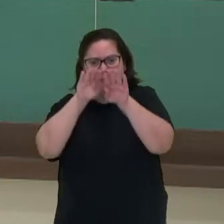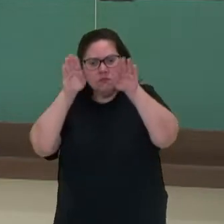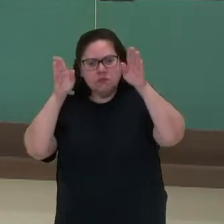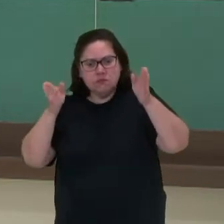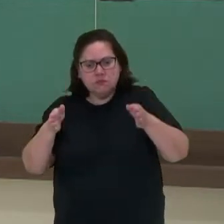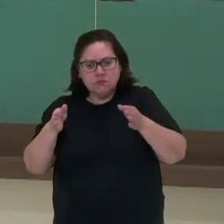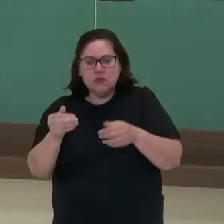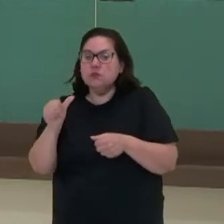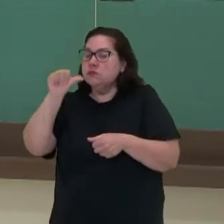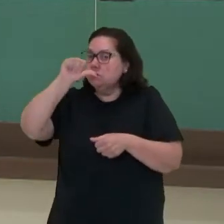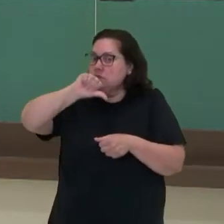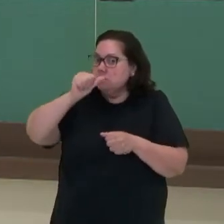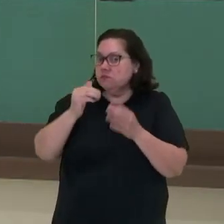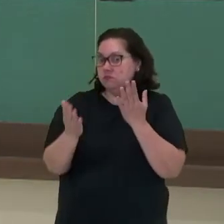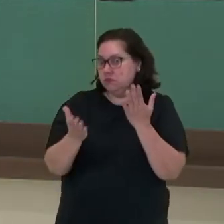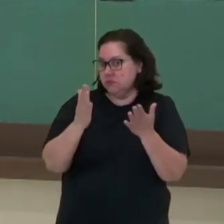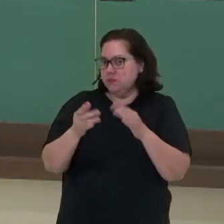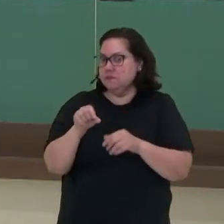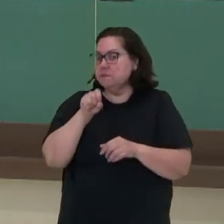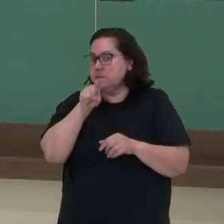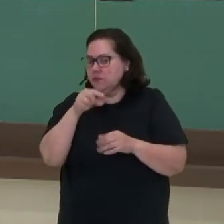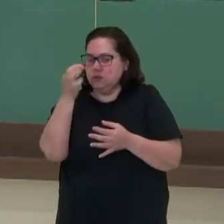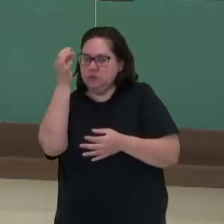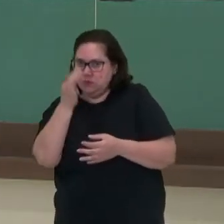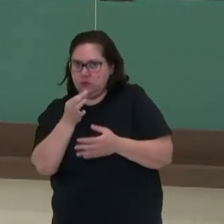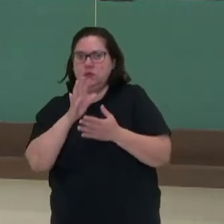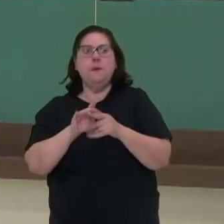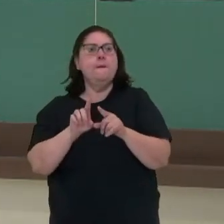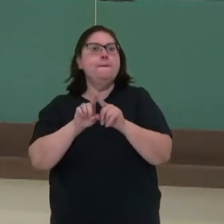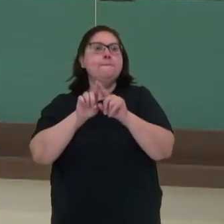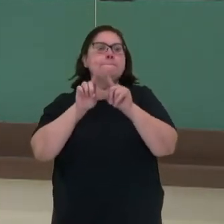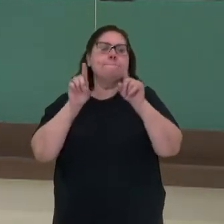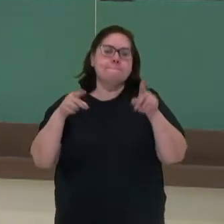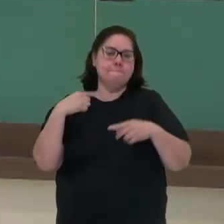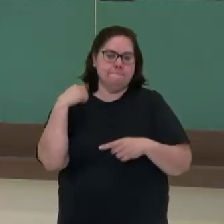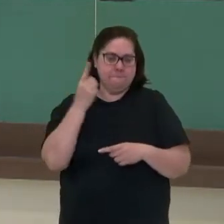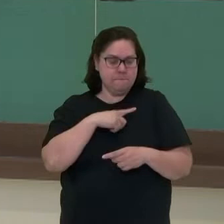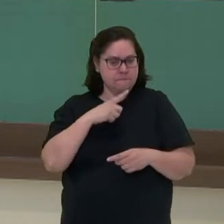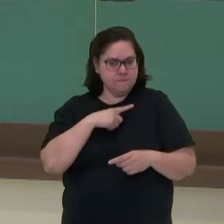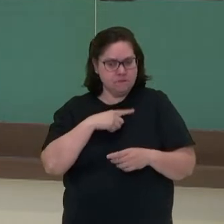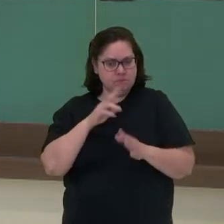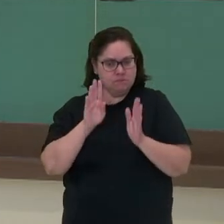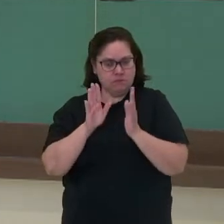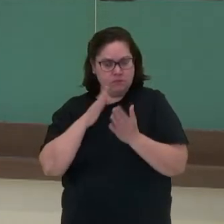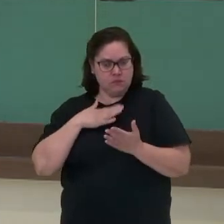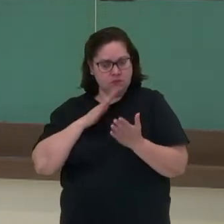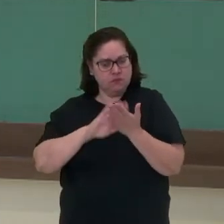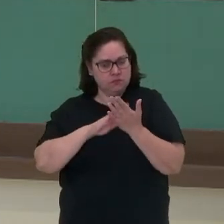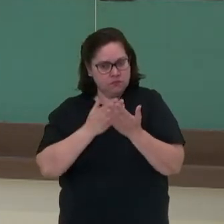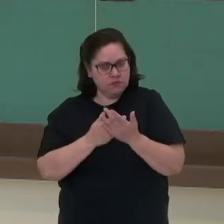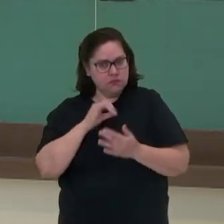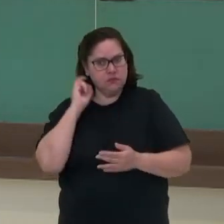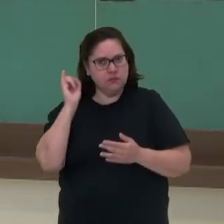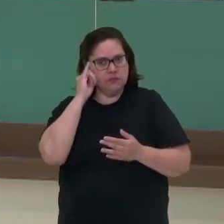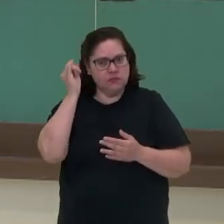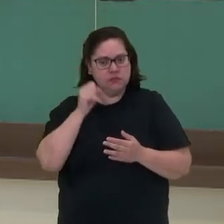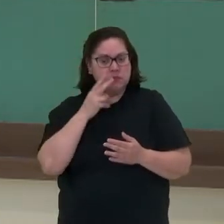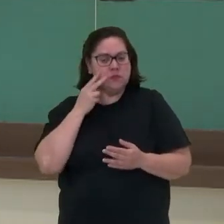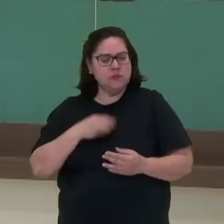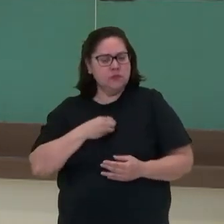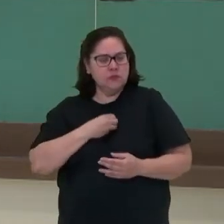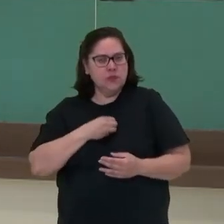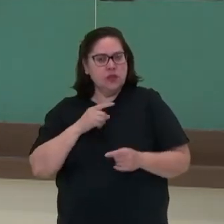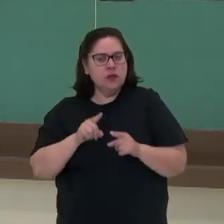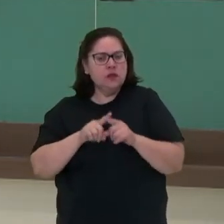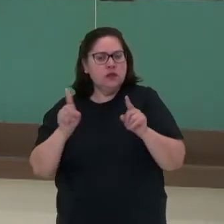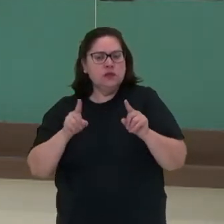forma negativa, mas ela vai falar que isso é o certo. Mas nós temos a nossa interpretação e é sempre importante a gente ter a nossa vivência. Mas